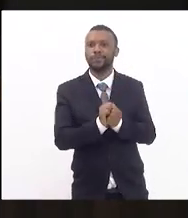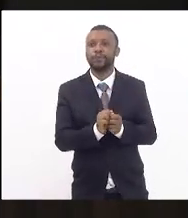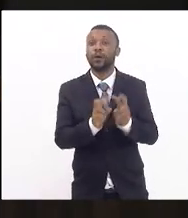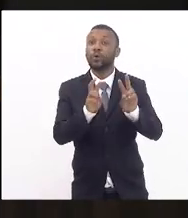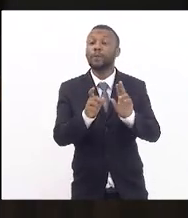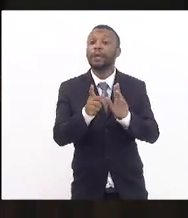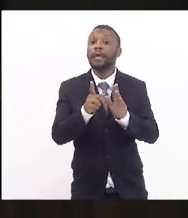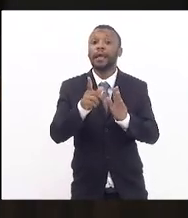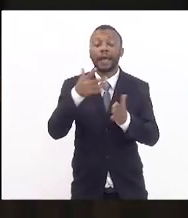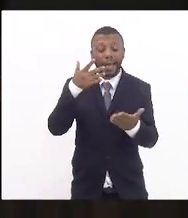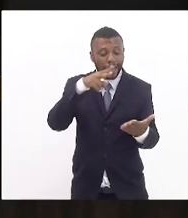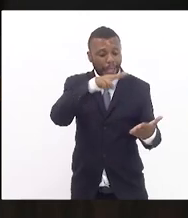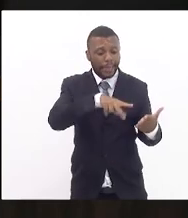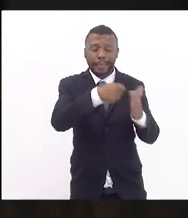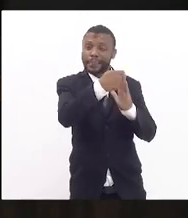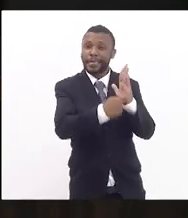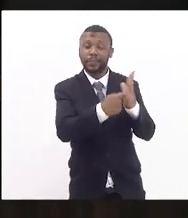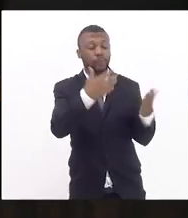de texto.